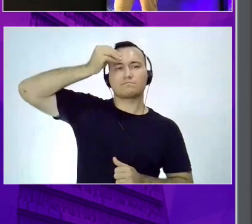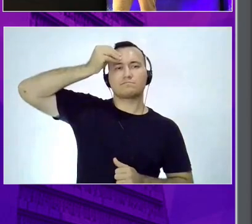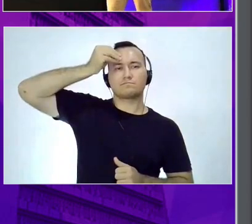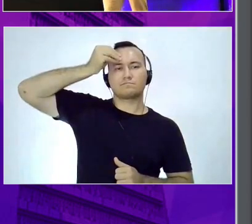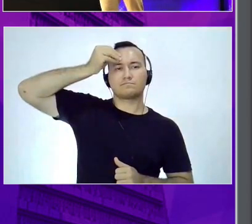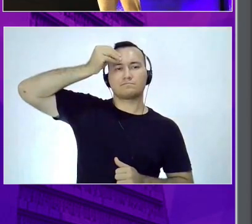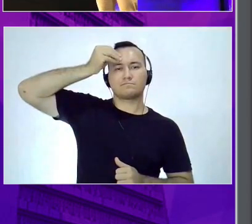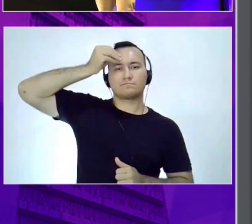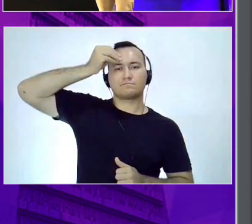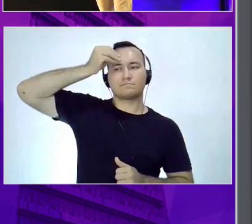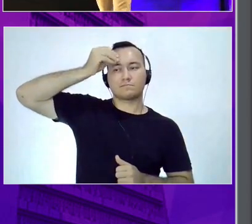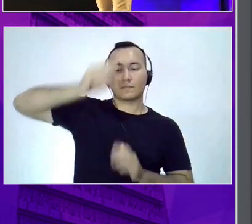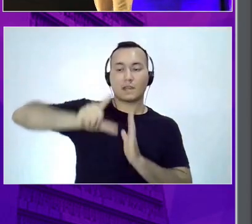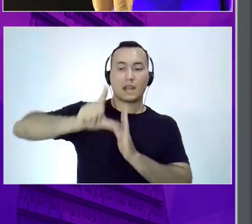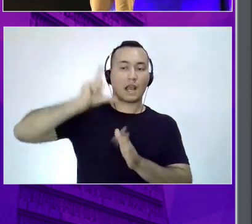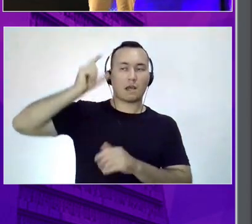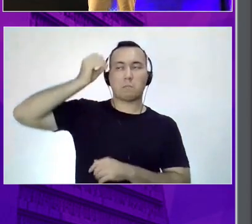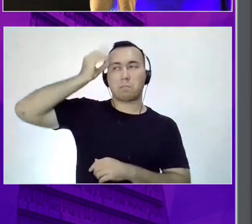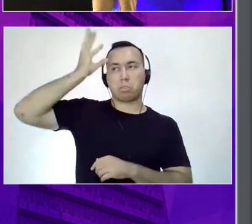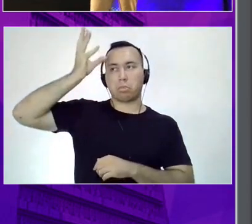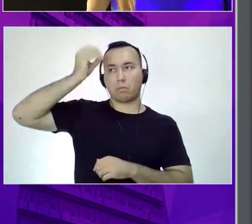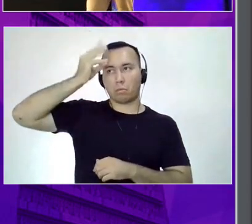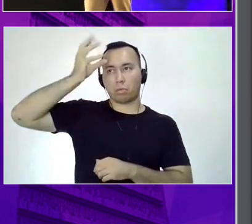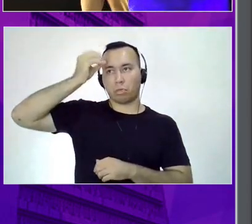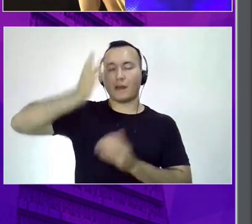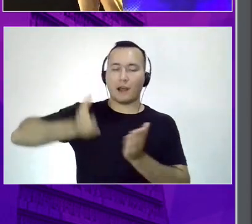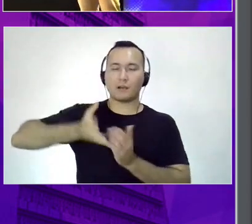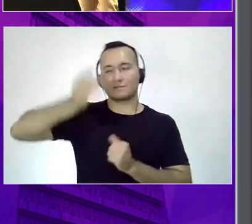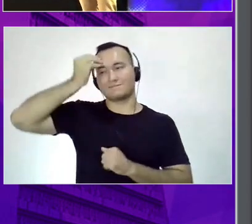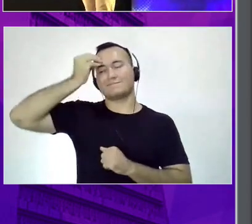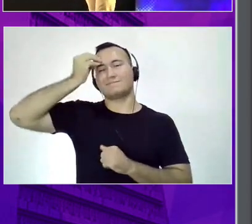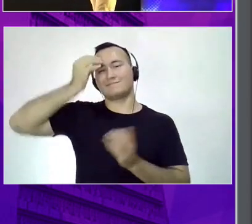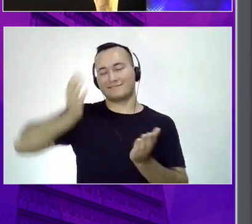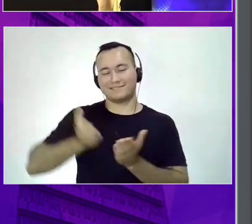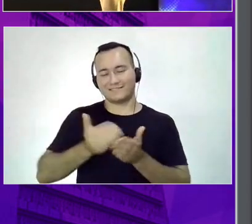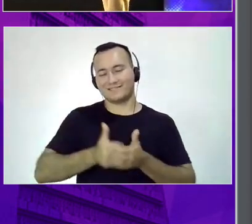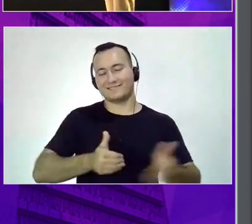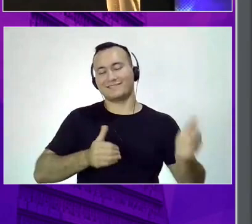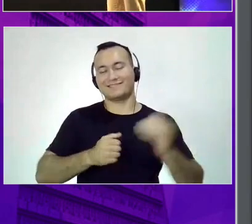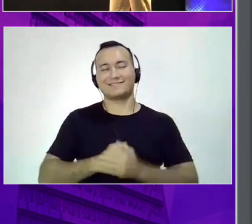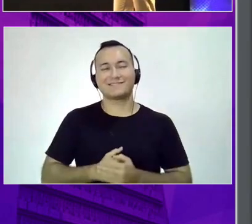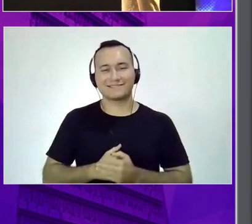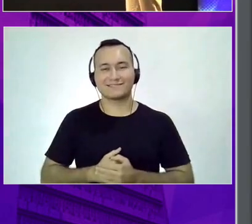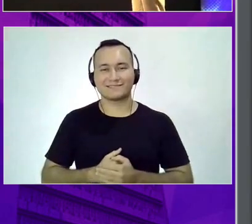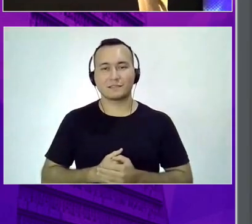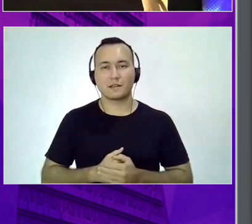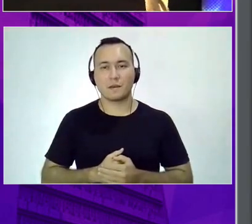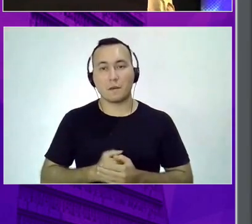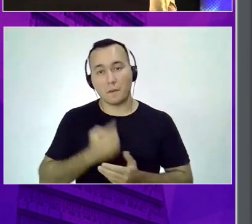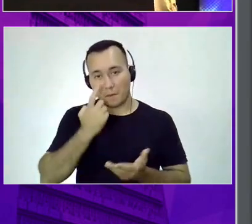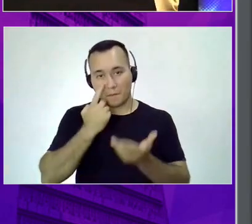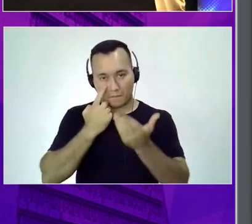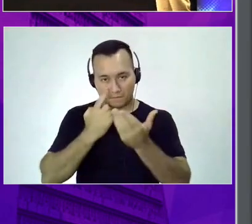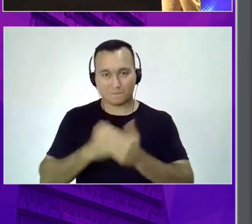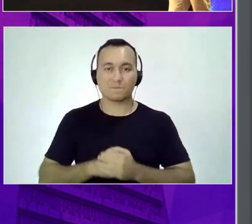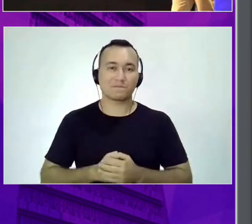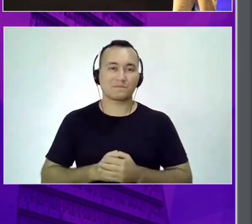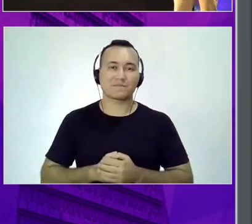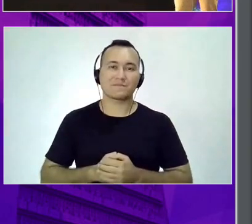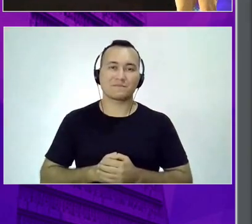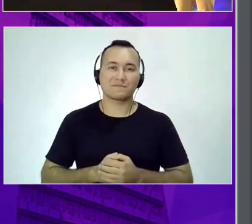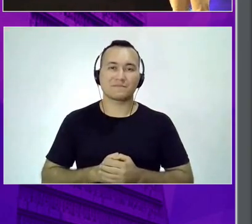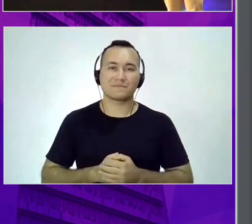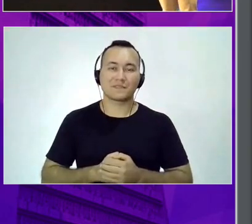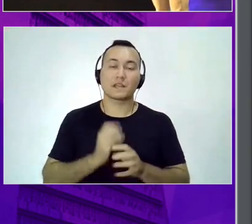E aí a gente consegue ali, a partir dos primeiros dias, já ver alguns resultados muito legais do trabalho. Então, a gente